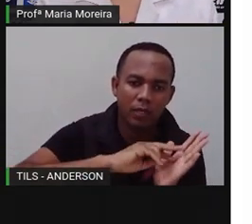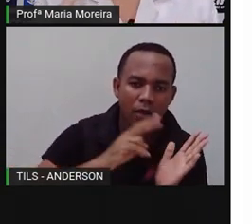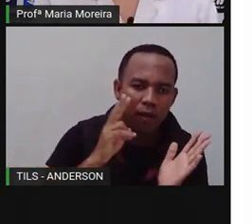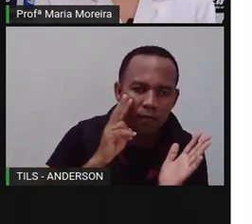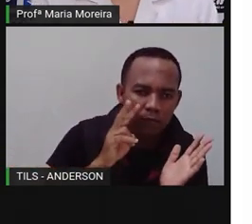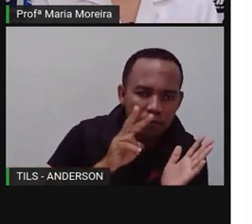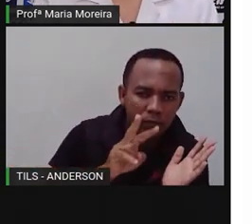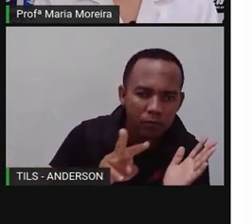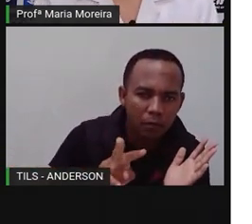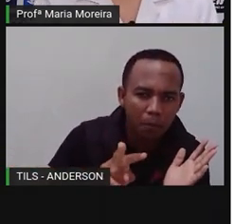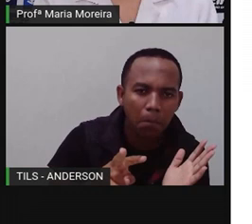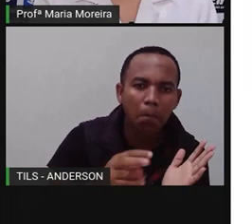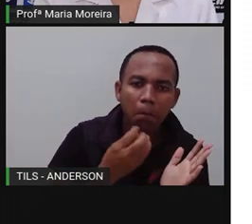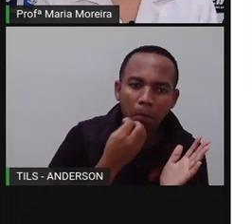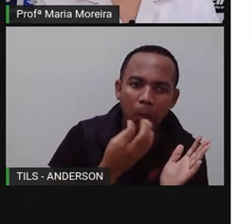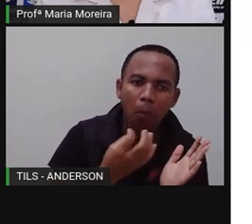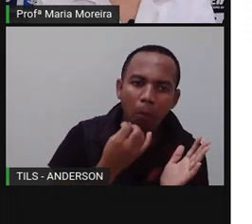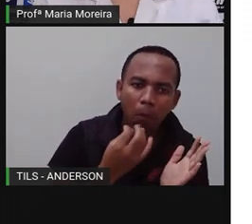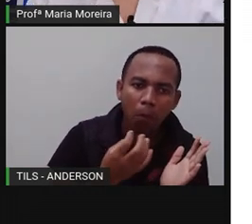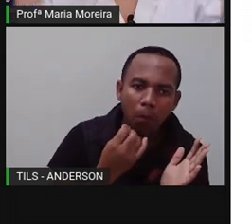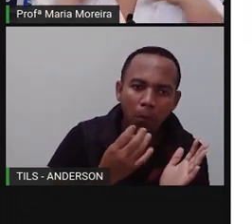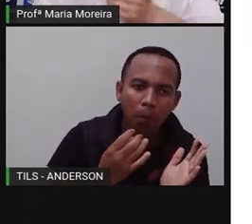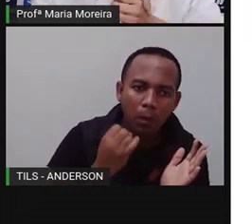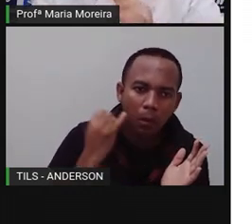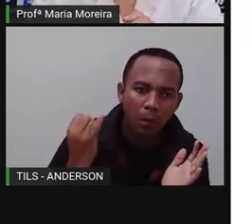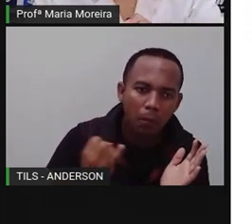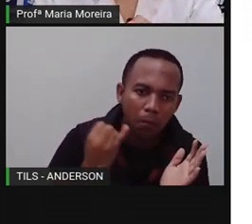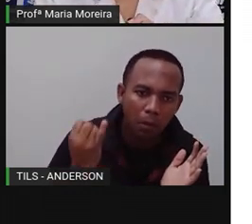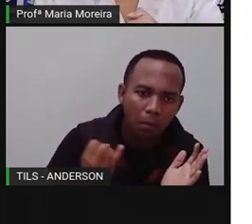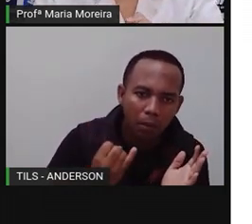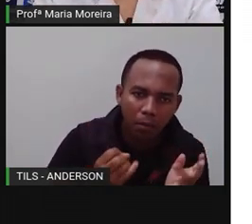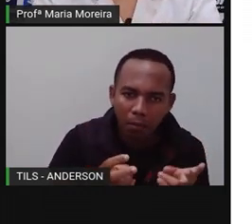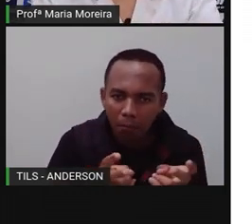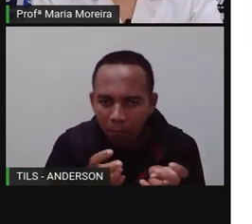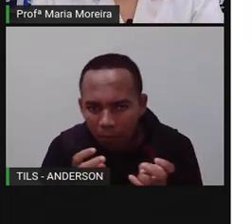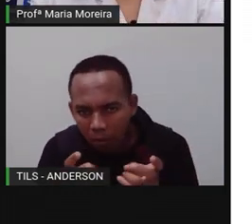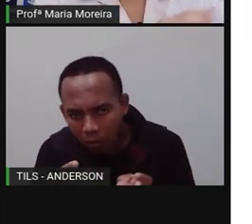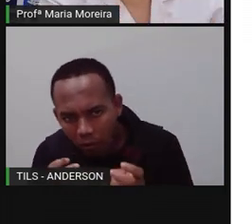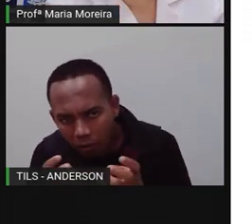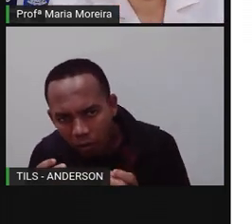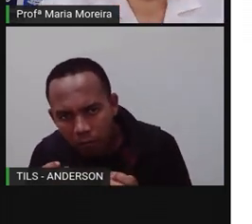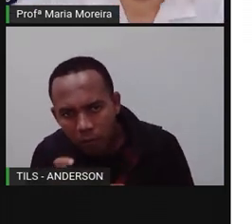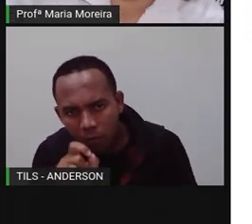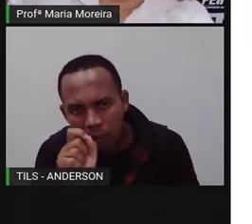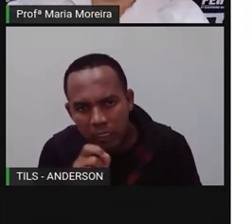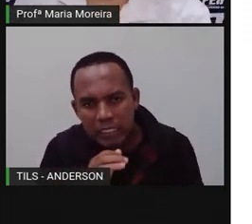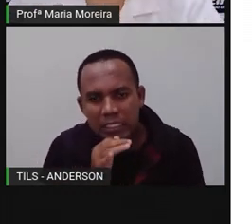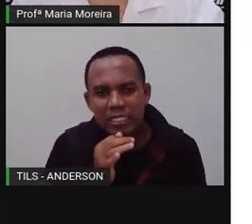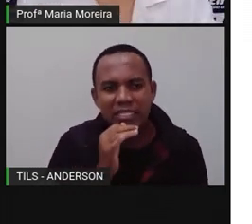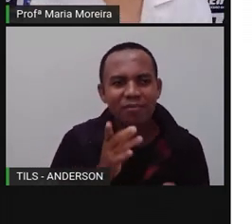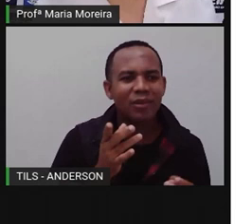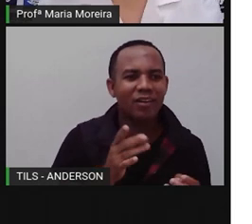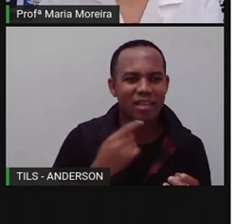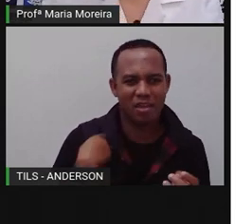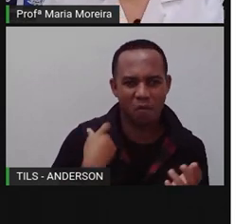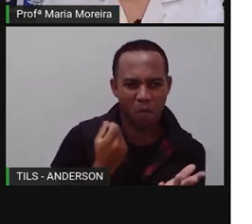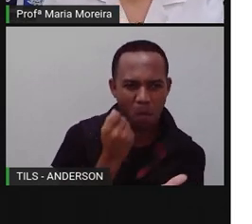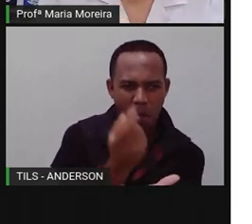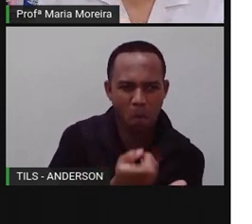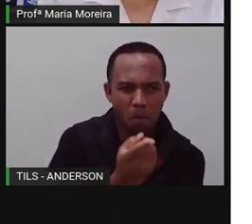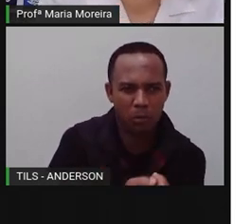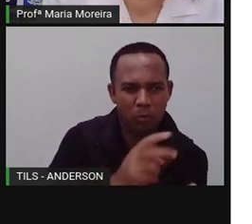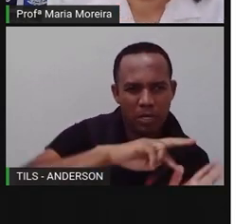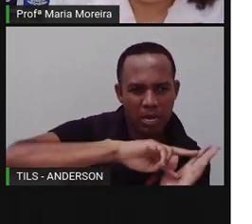poxa, cultura afro-brasileira. E a gente não pode o quê? Pegar. A gente não vai, ai, comprei a capoeira aqui, vou levar para casa. Não tenho como.